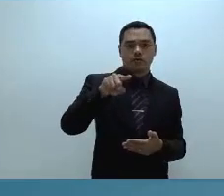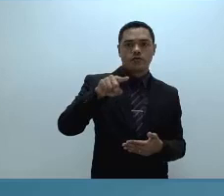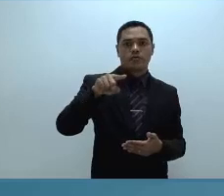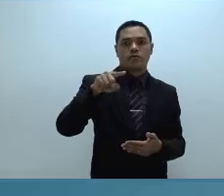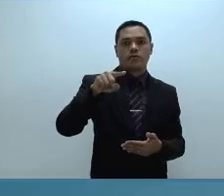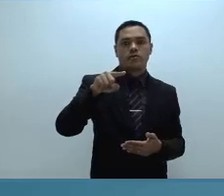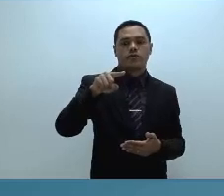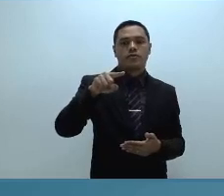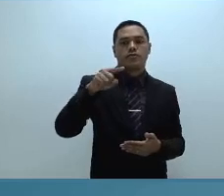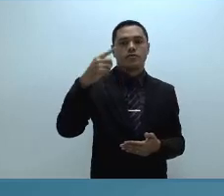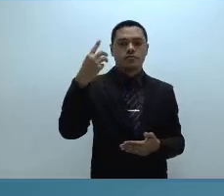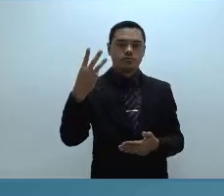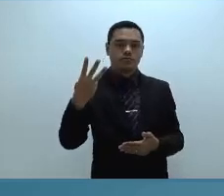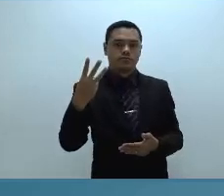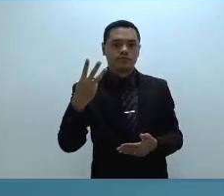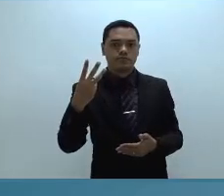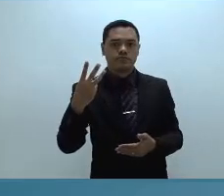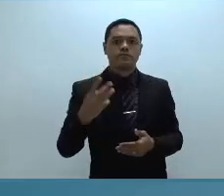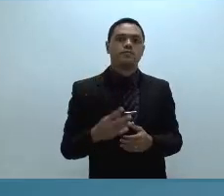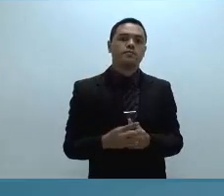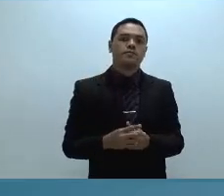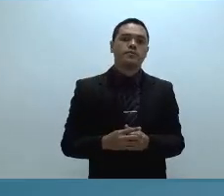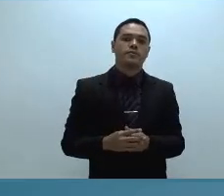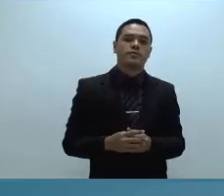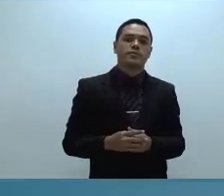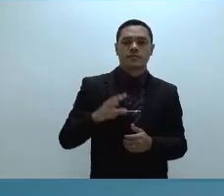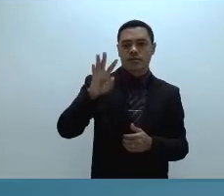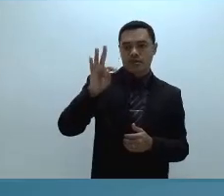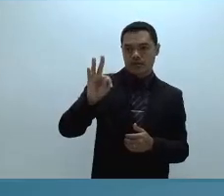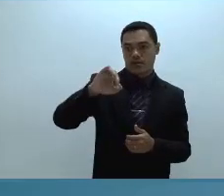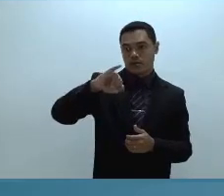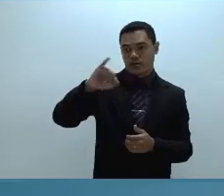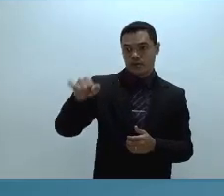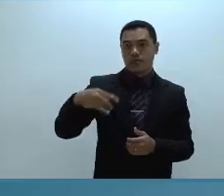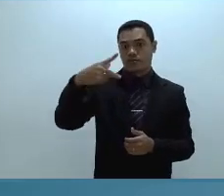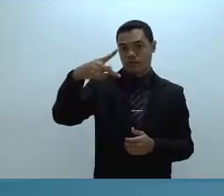2006-3-004-406-2, no momento em que o TJPA